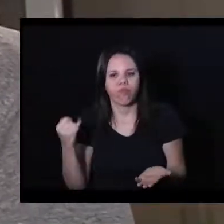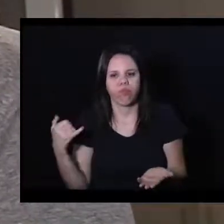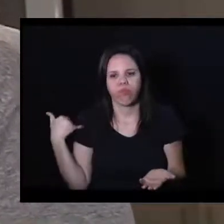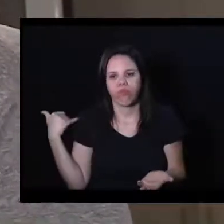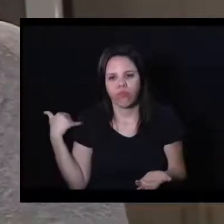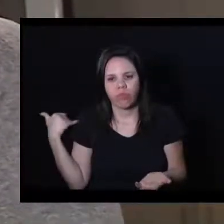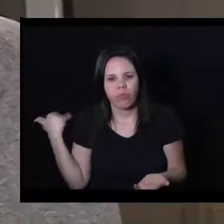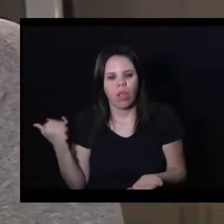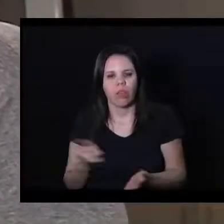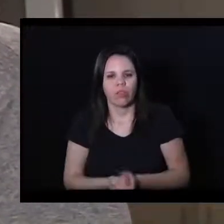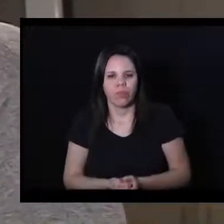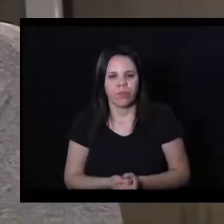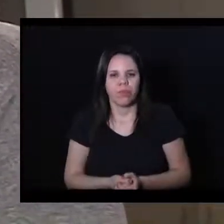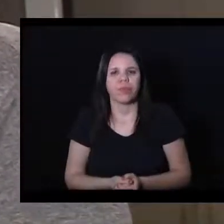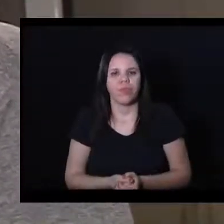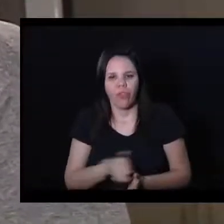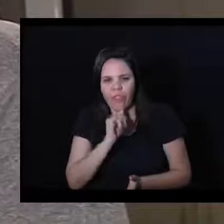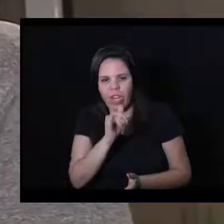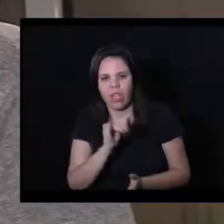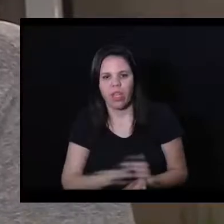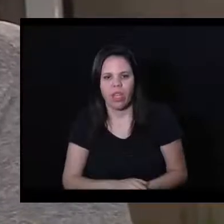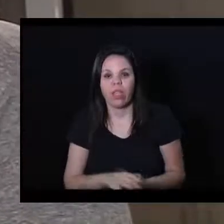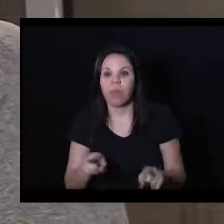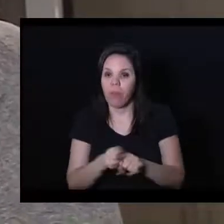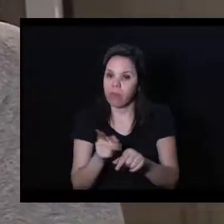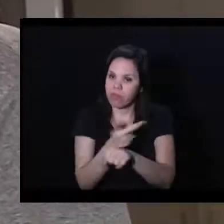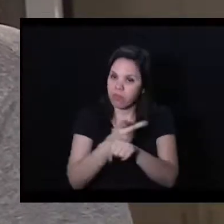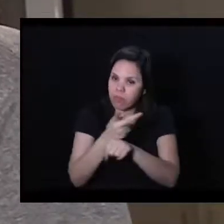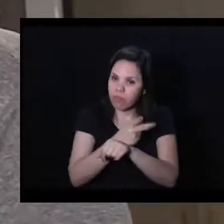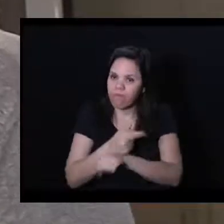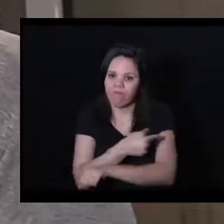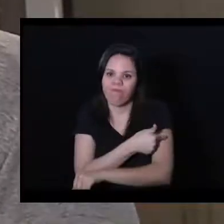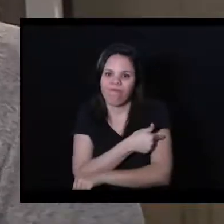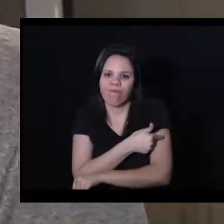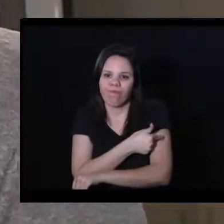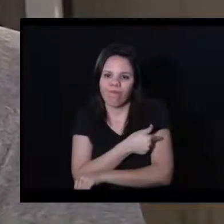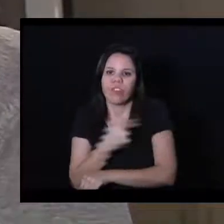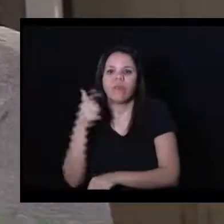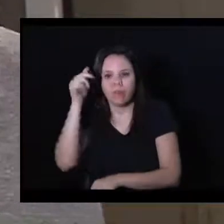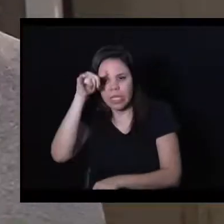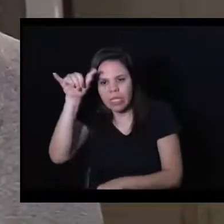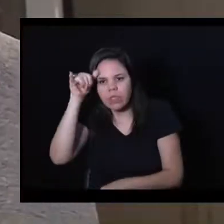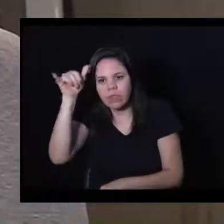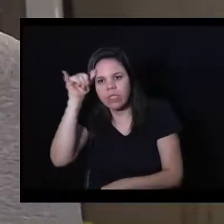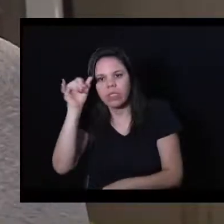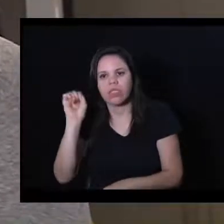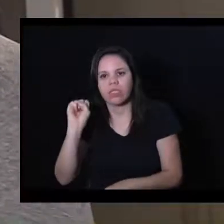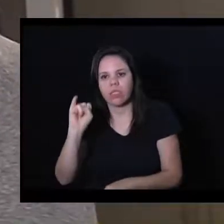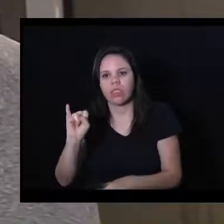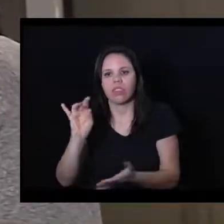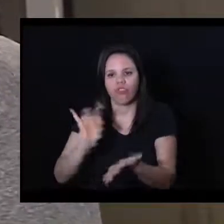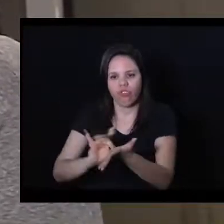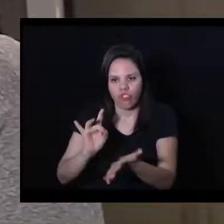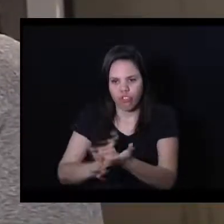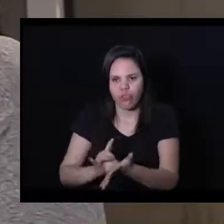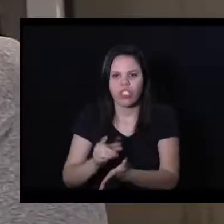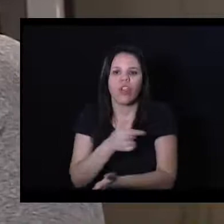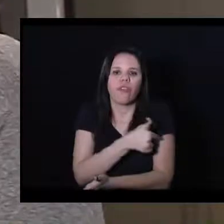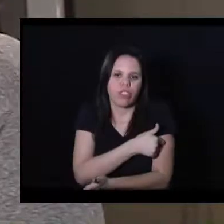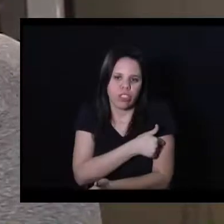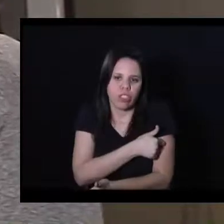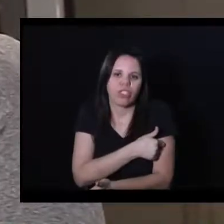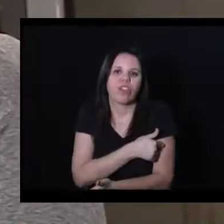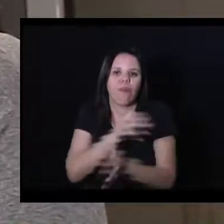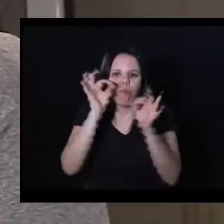que eu citei, ir procurar a vacina. A gente só consegue prevenir realmente se a gente fizer a vacinação de